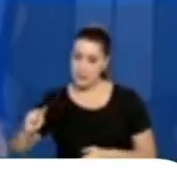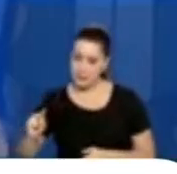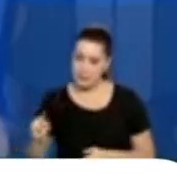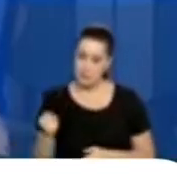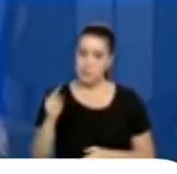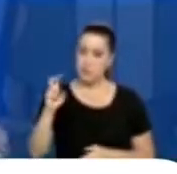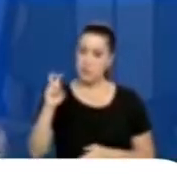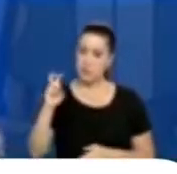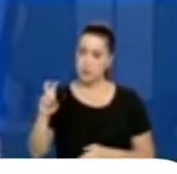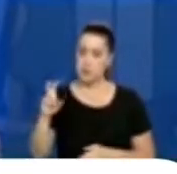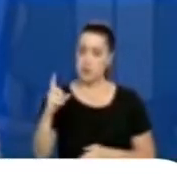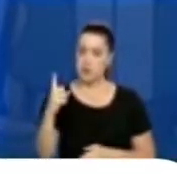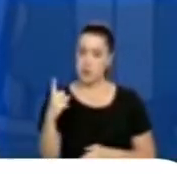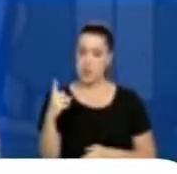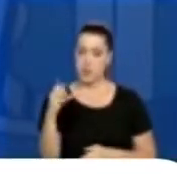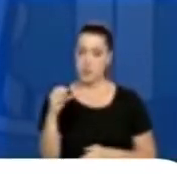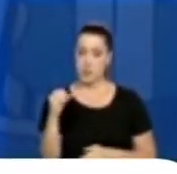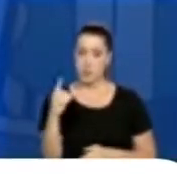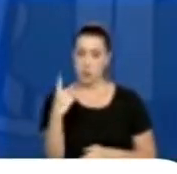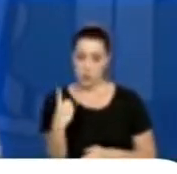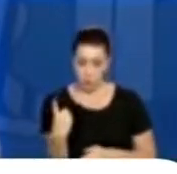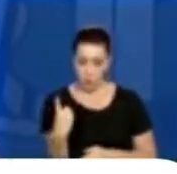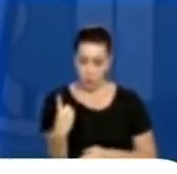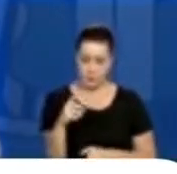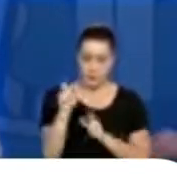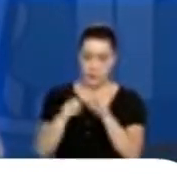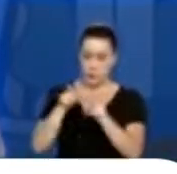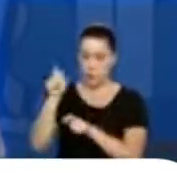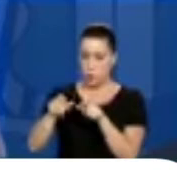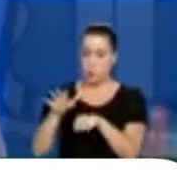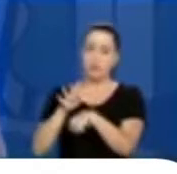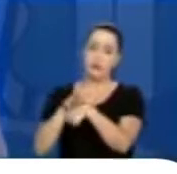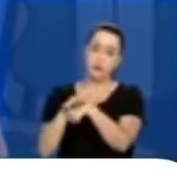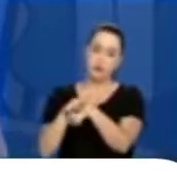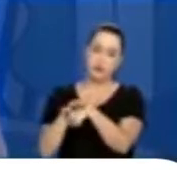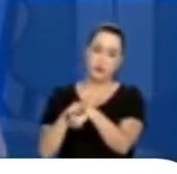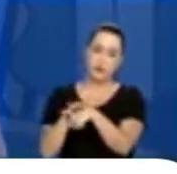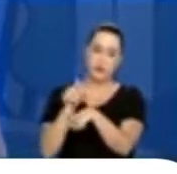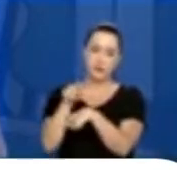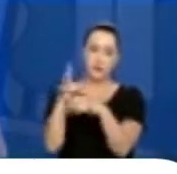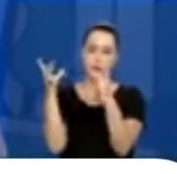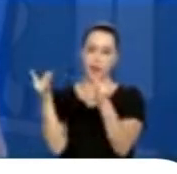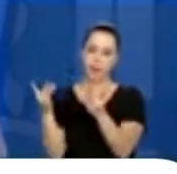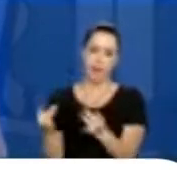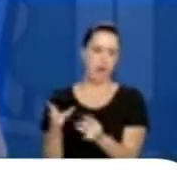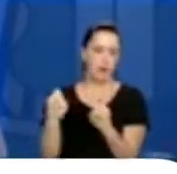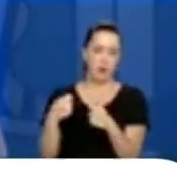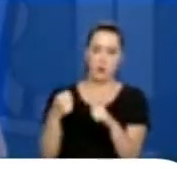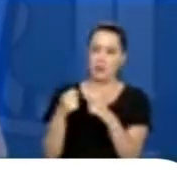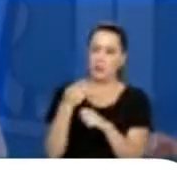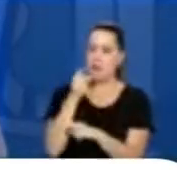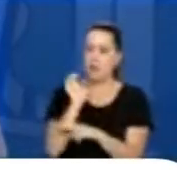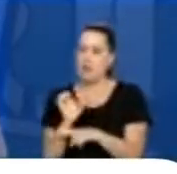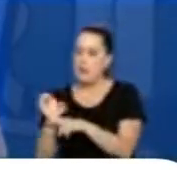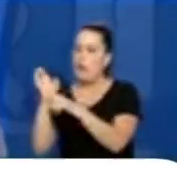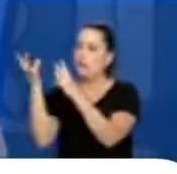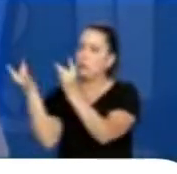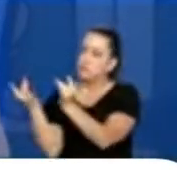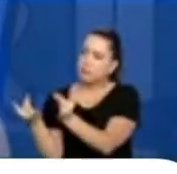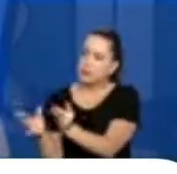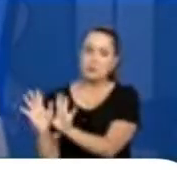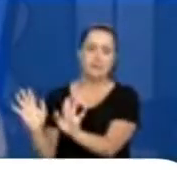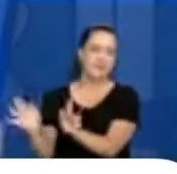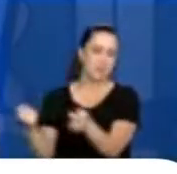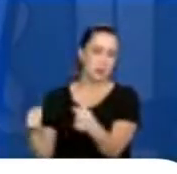66.501 casos, isso está no painel nosso eletrônico, cada vez mais nós não vamos detalhar todos os estados, isso está nos